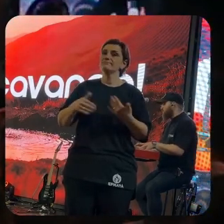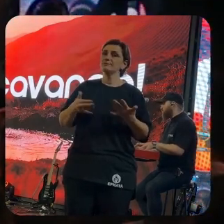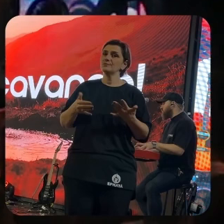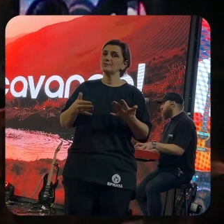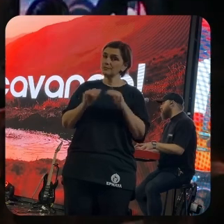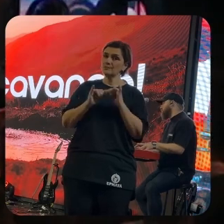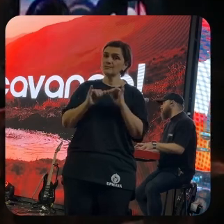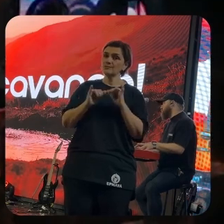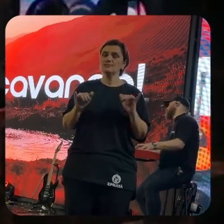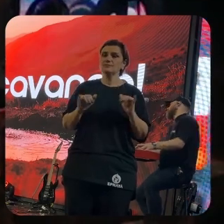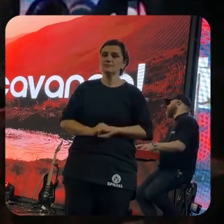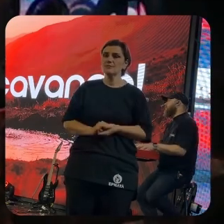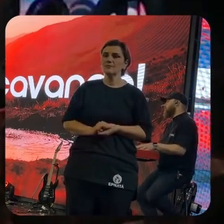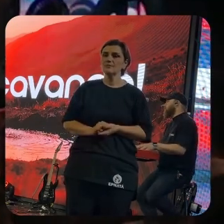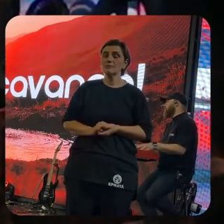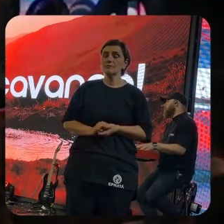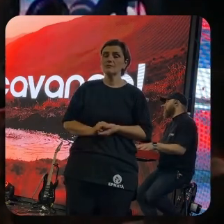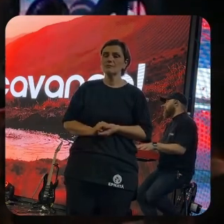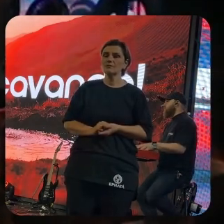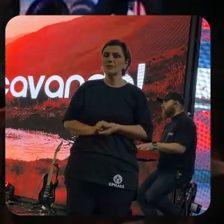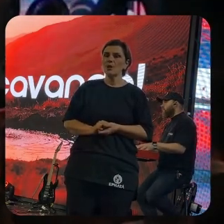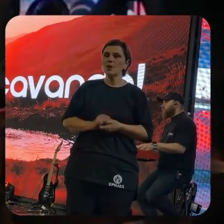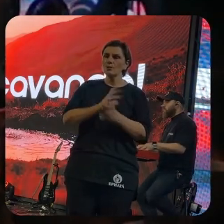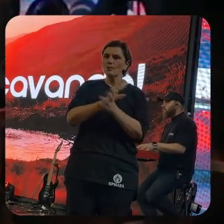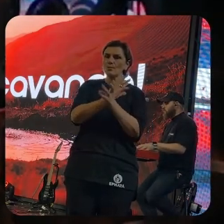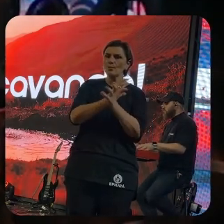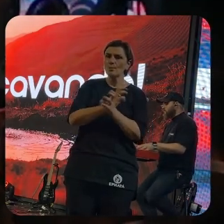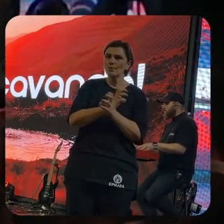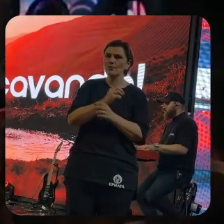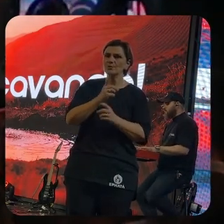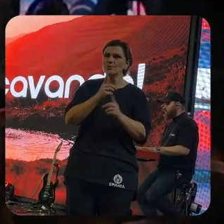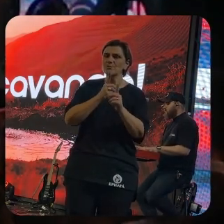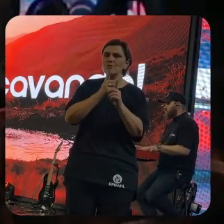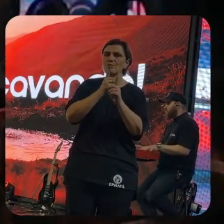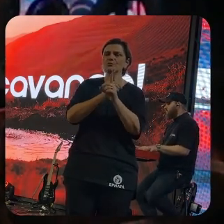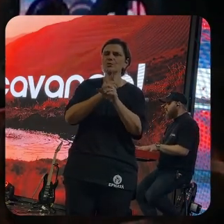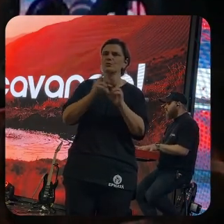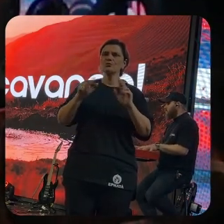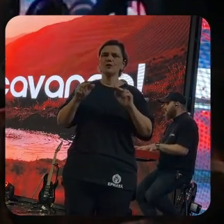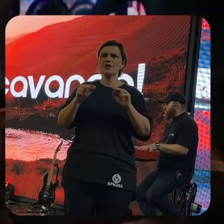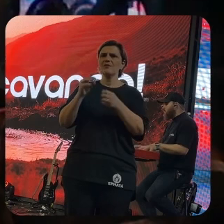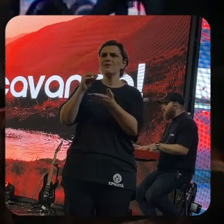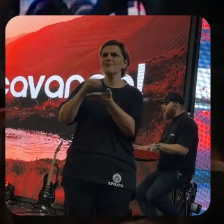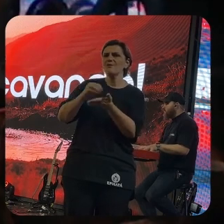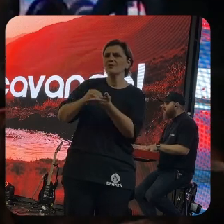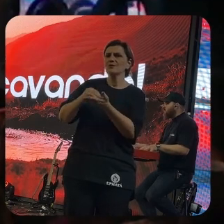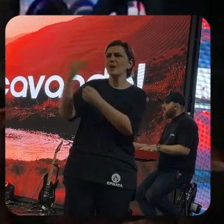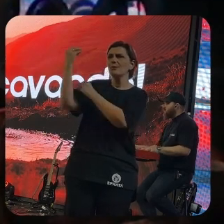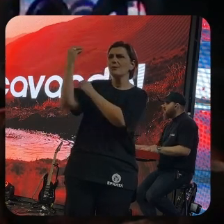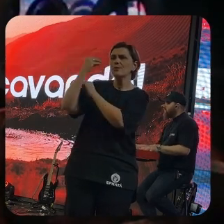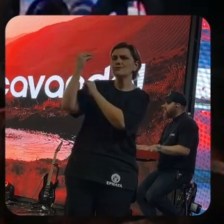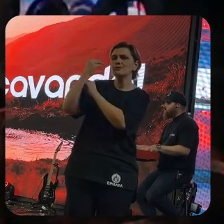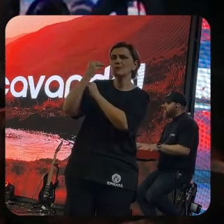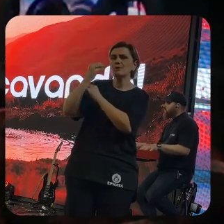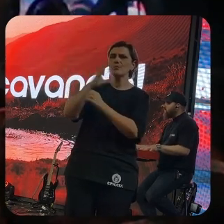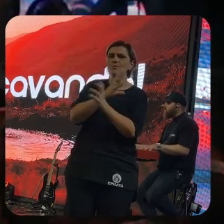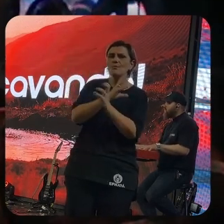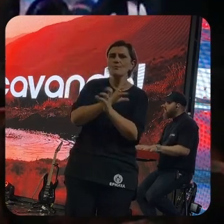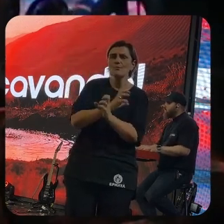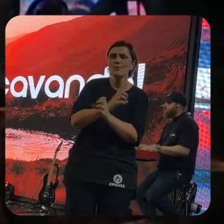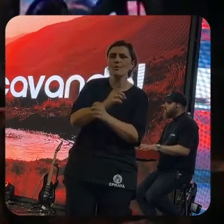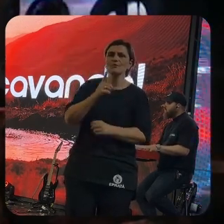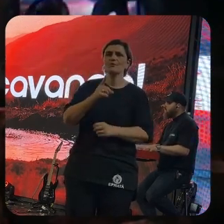no deserto em que você se encontra, nunca vai faltar provisão. No deserto em que você se